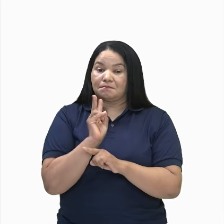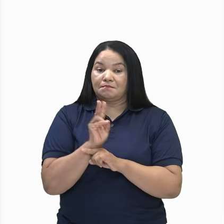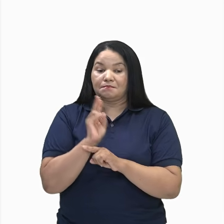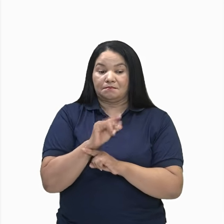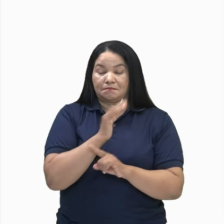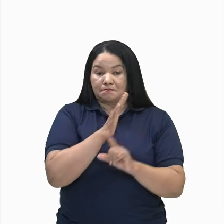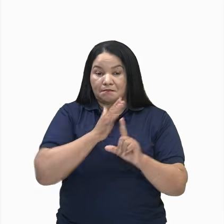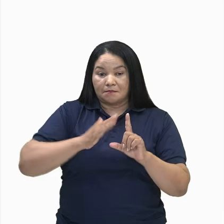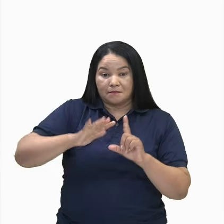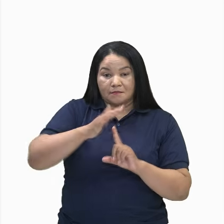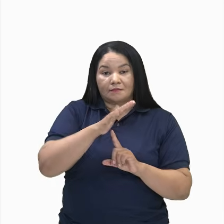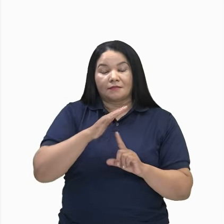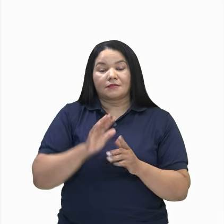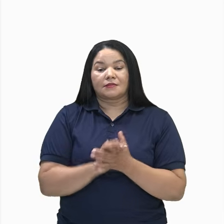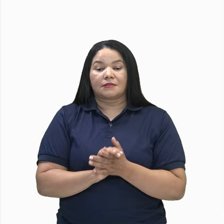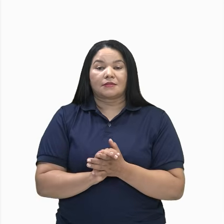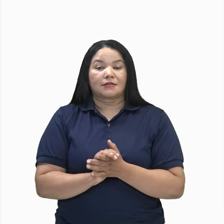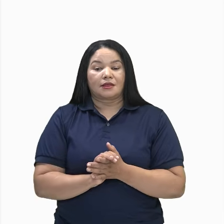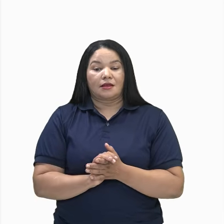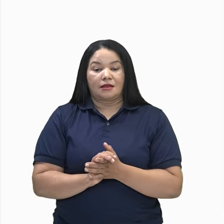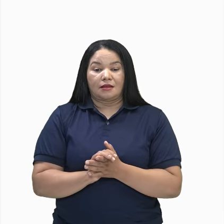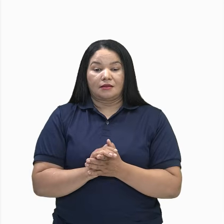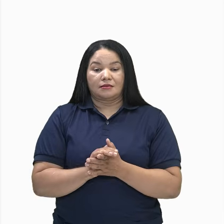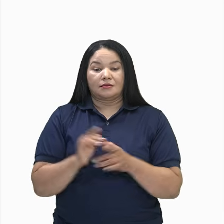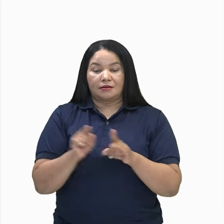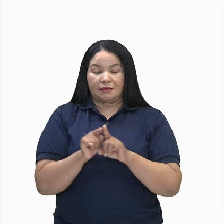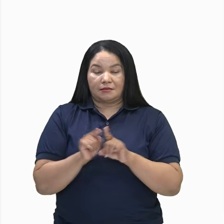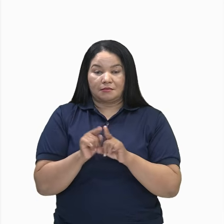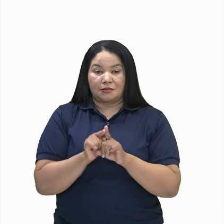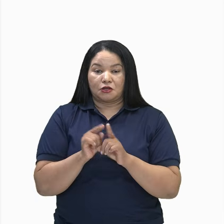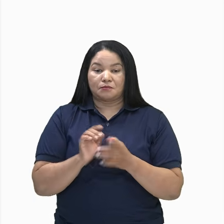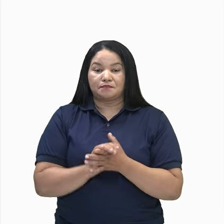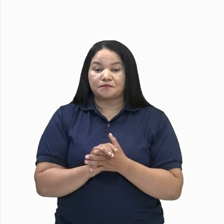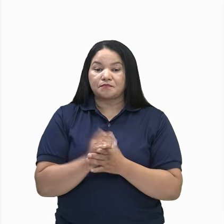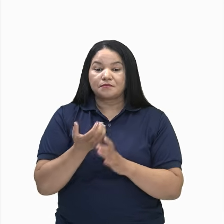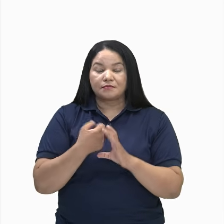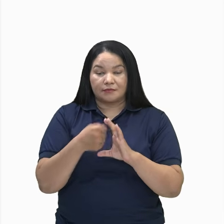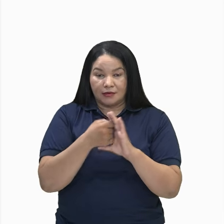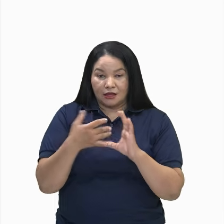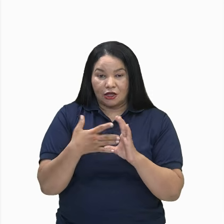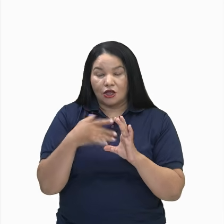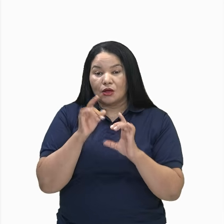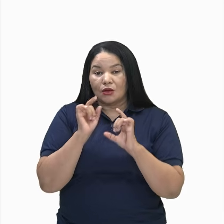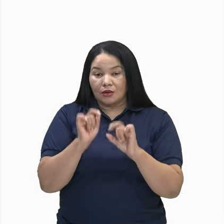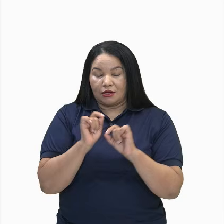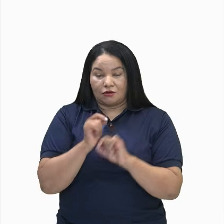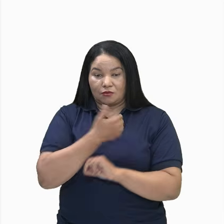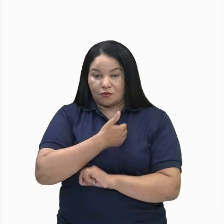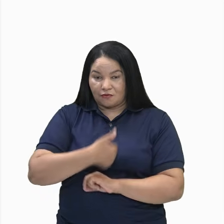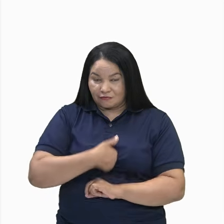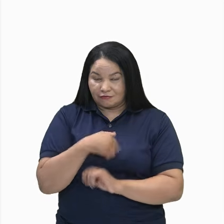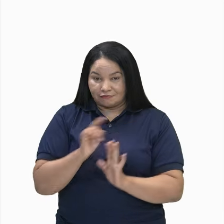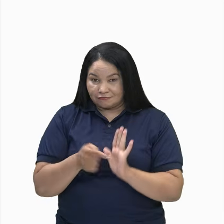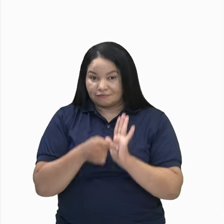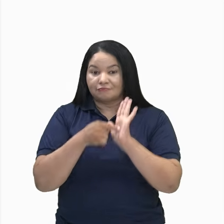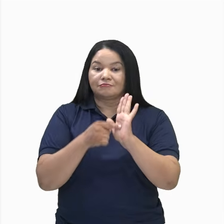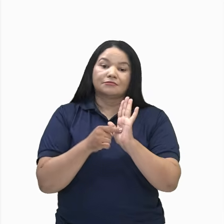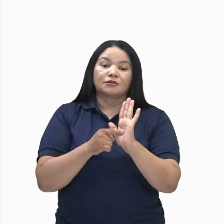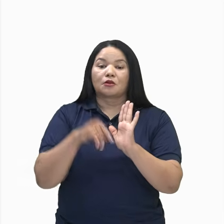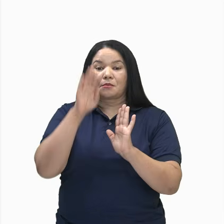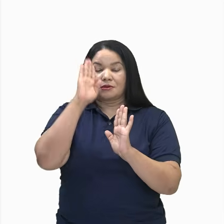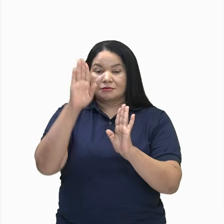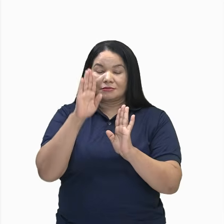em segundo plano. E a caracterização do governo aí é que está em evidência. E